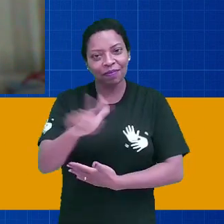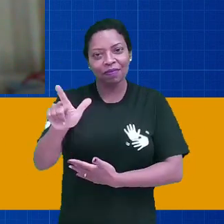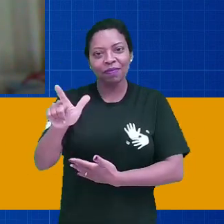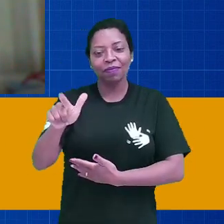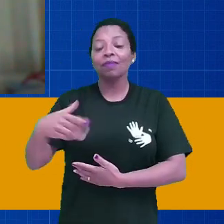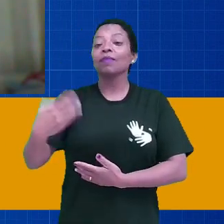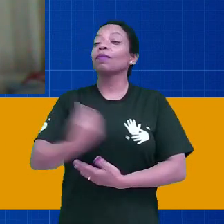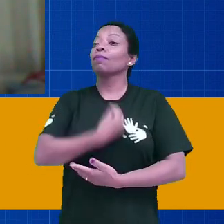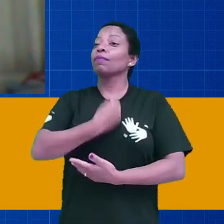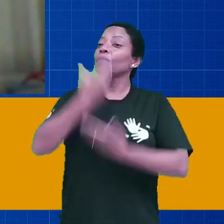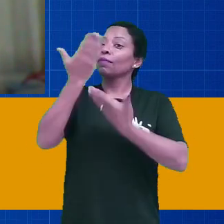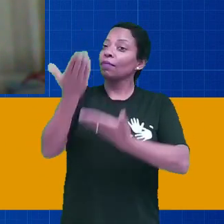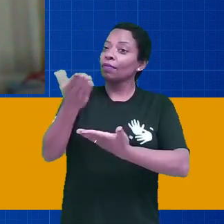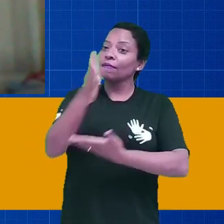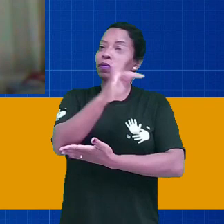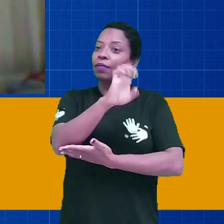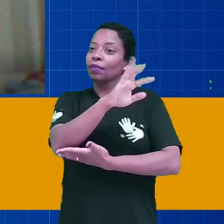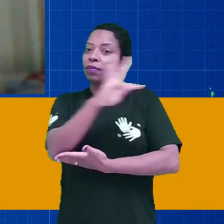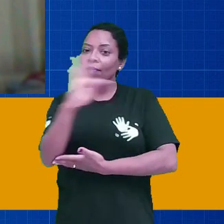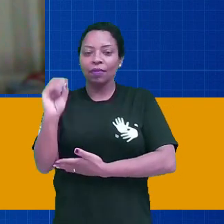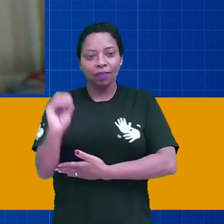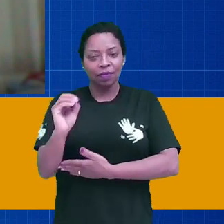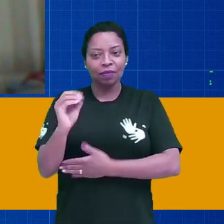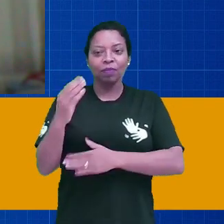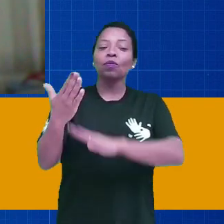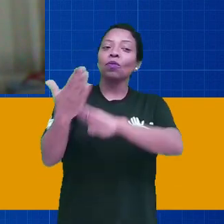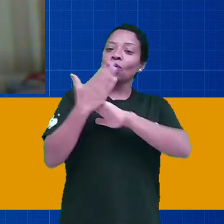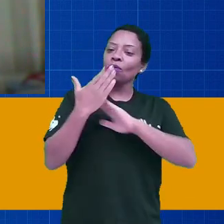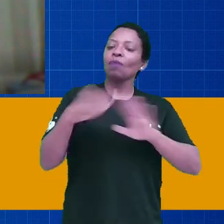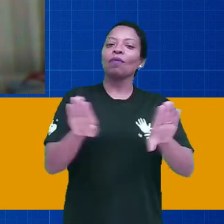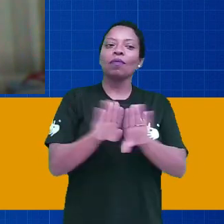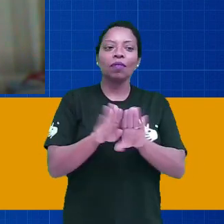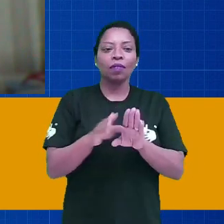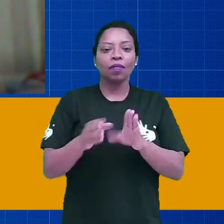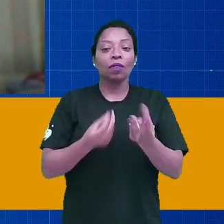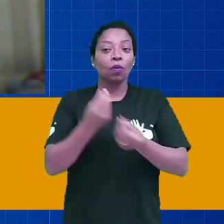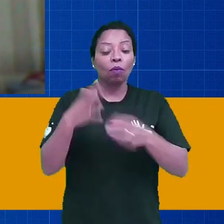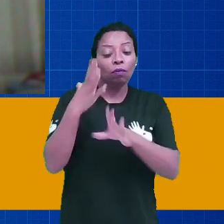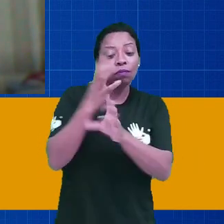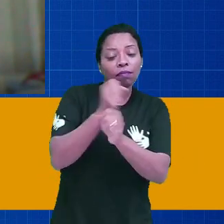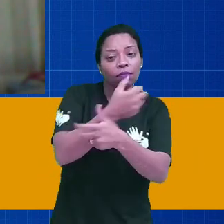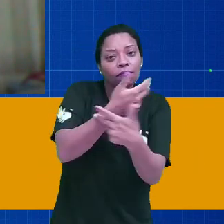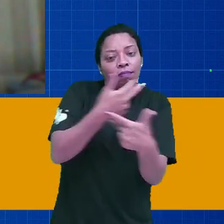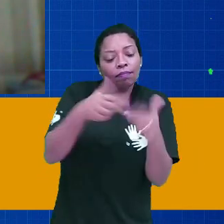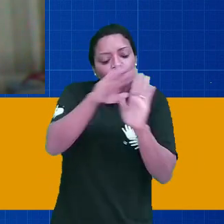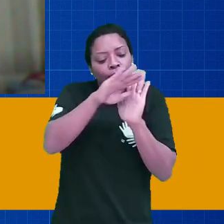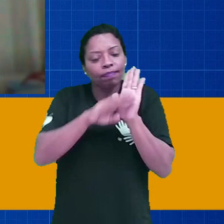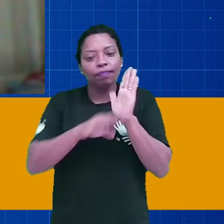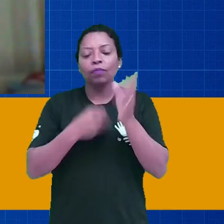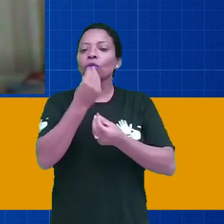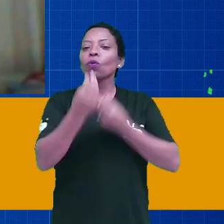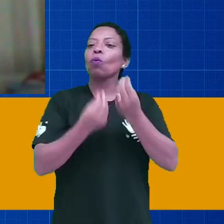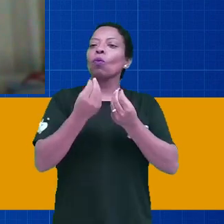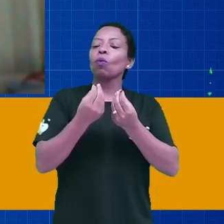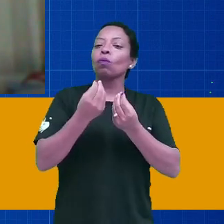presença do Teto, né, que nos auxiliou bastante, vai nos trazer muitos dados importantes sobre a questão